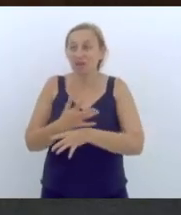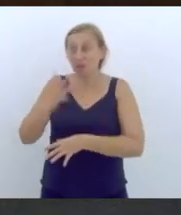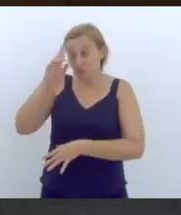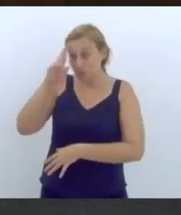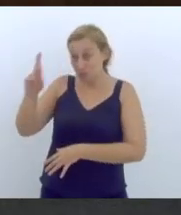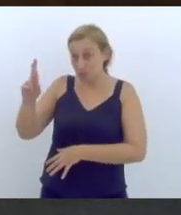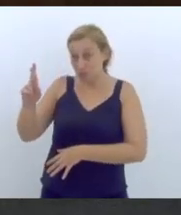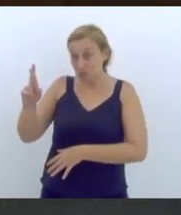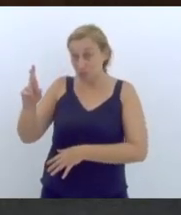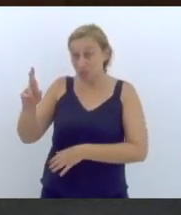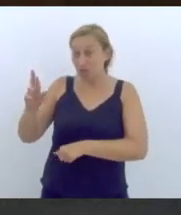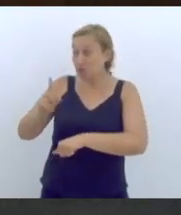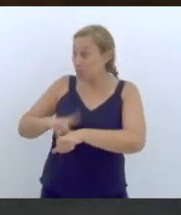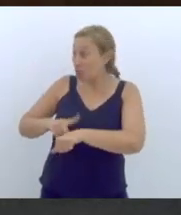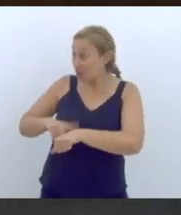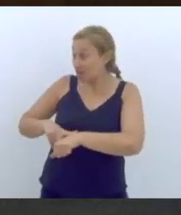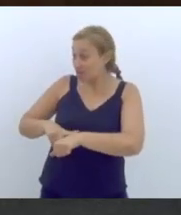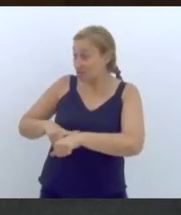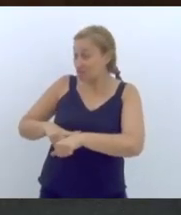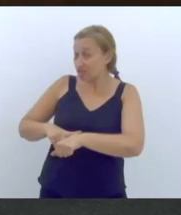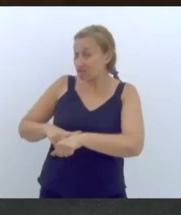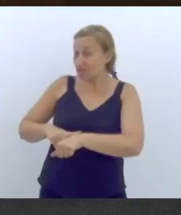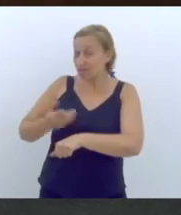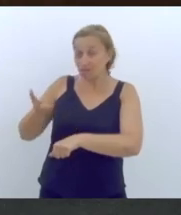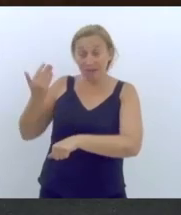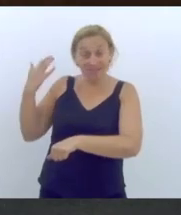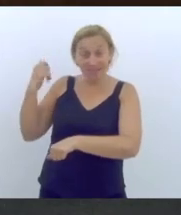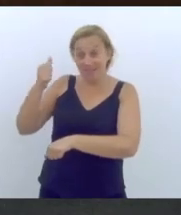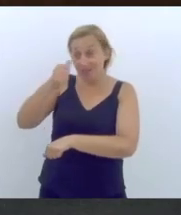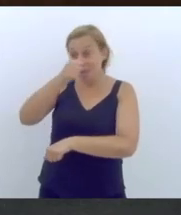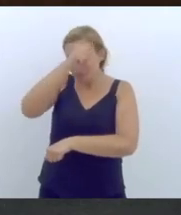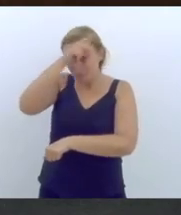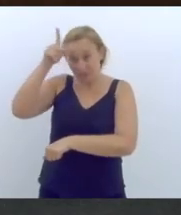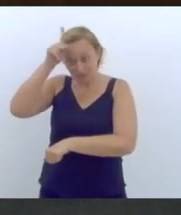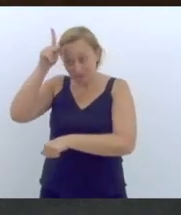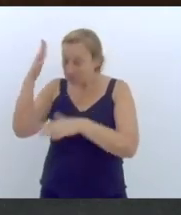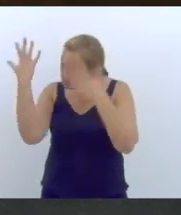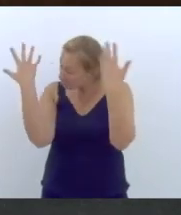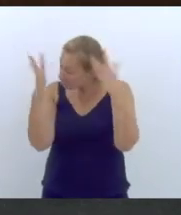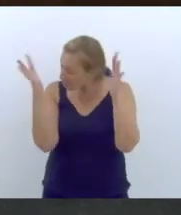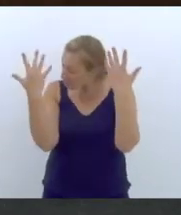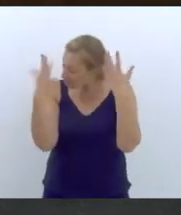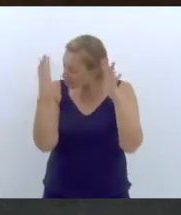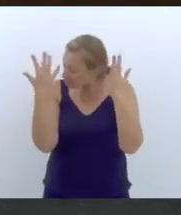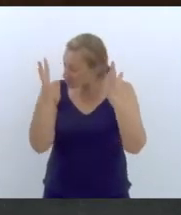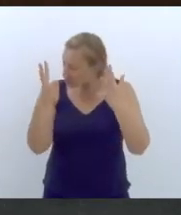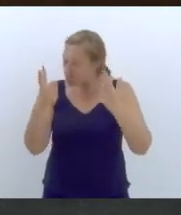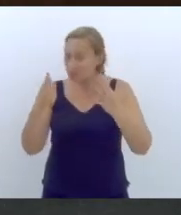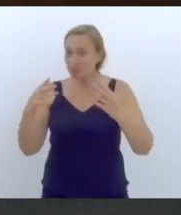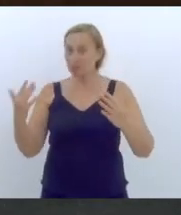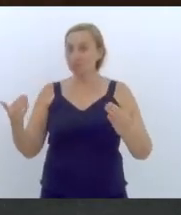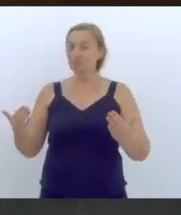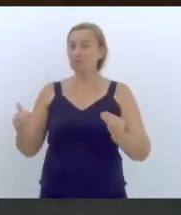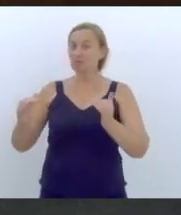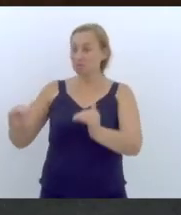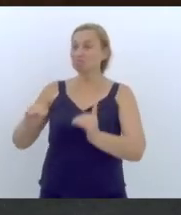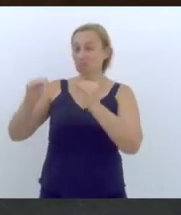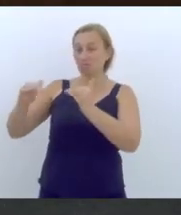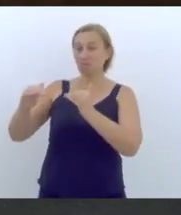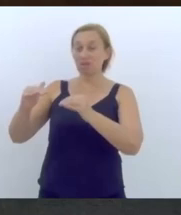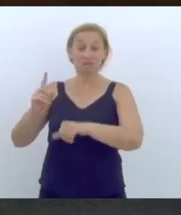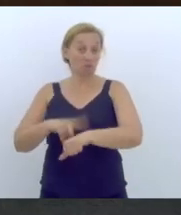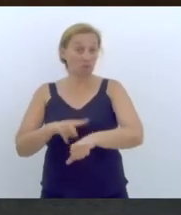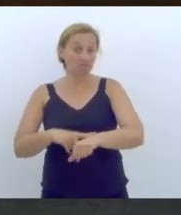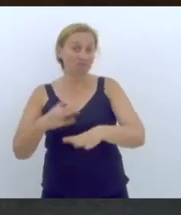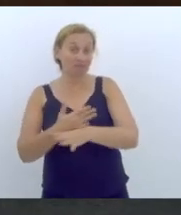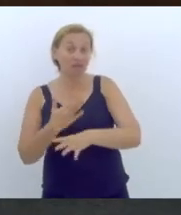prefeito, as oportunidades que esteve de estar à frente da gestão municipal, celebrou com maestria esse momento da cidade.